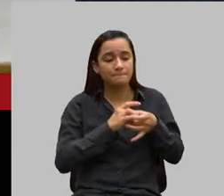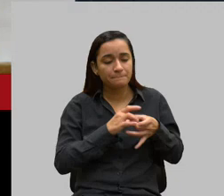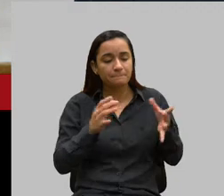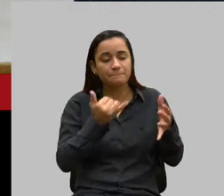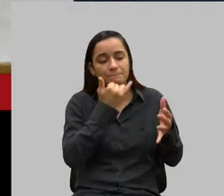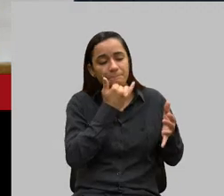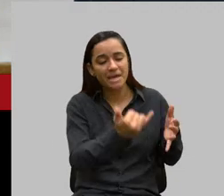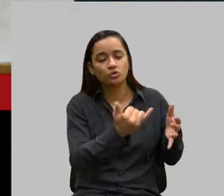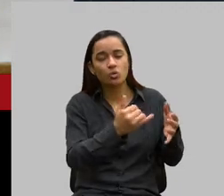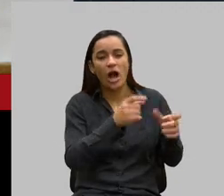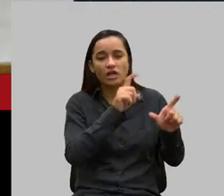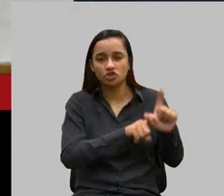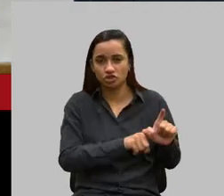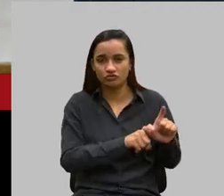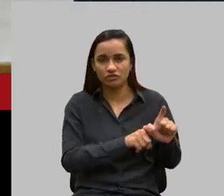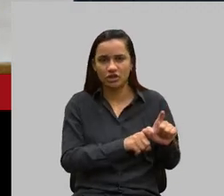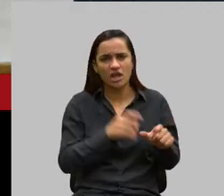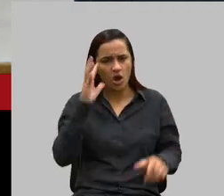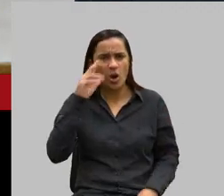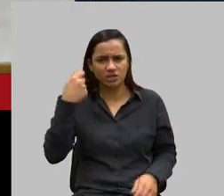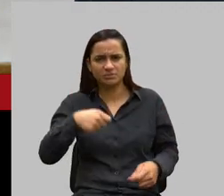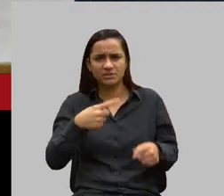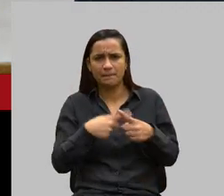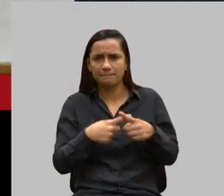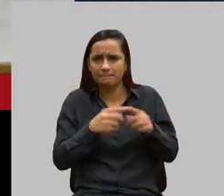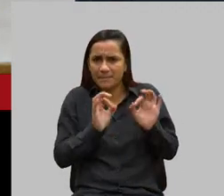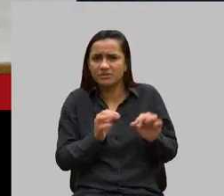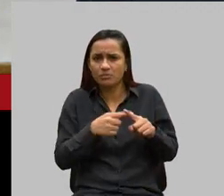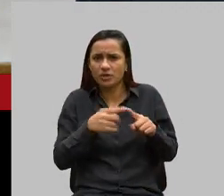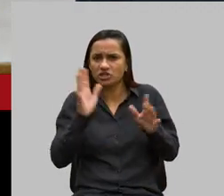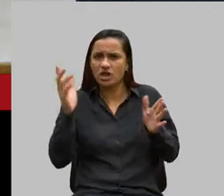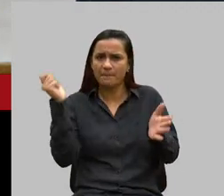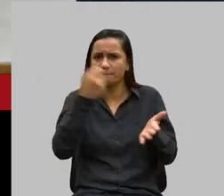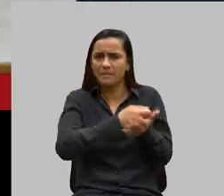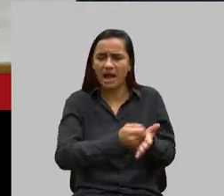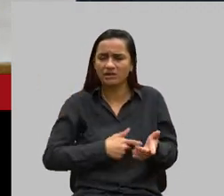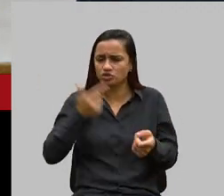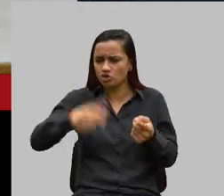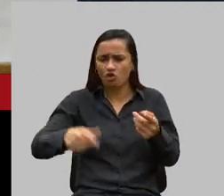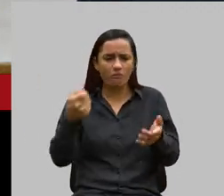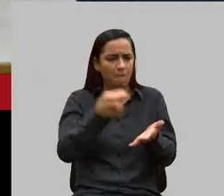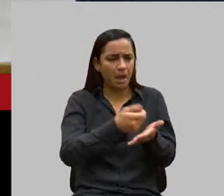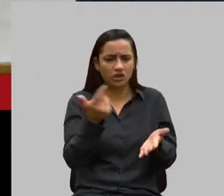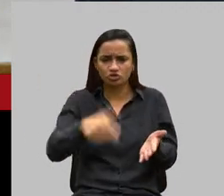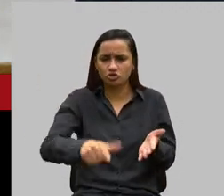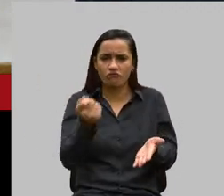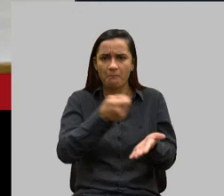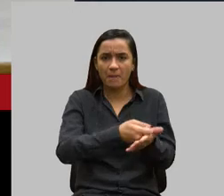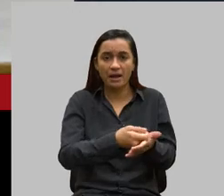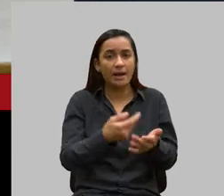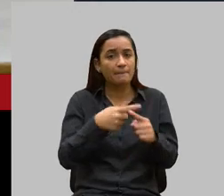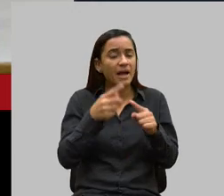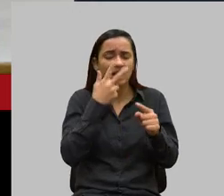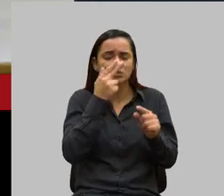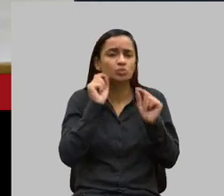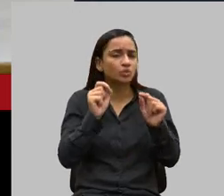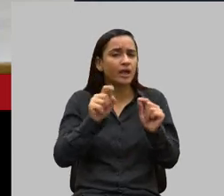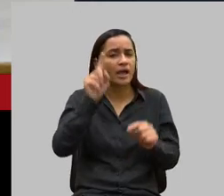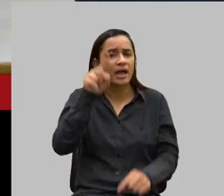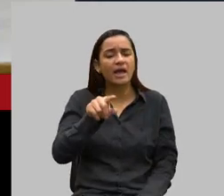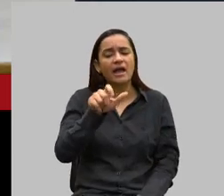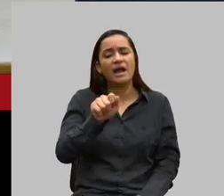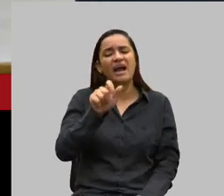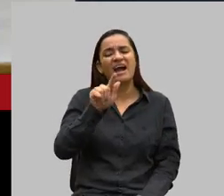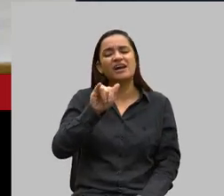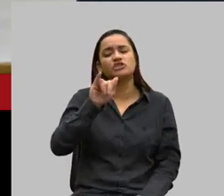tinha que perdoar mesmo porque essa dívida já foi paga inúmeras vezes o que nós vemos é uma agiotagem do governo federal e é